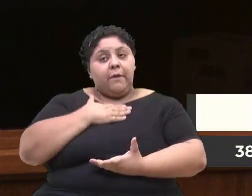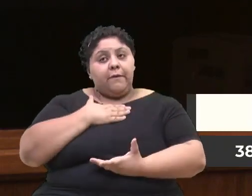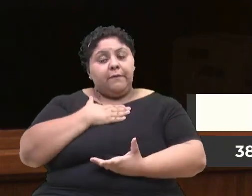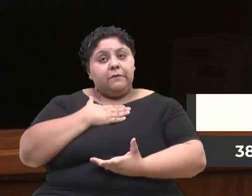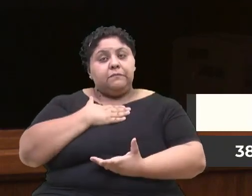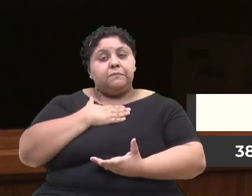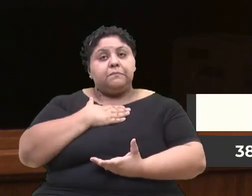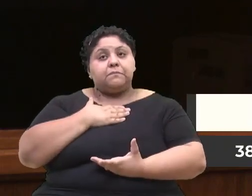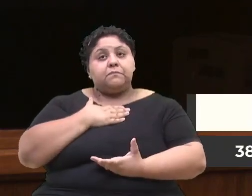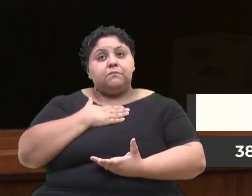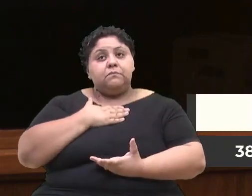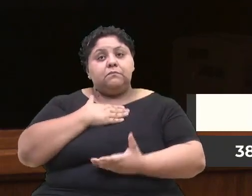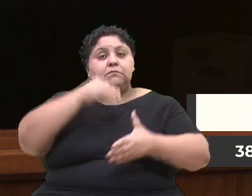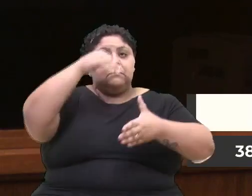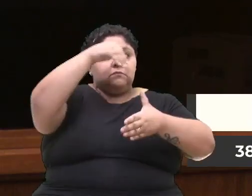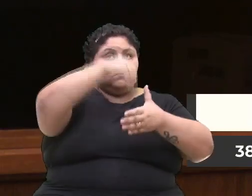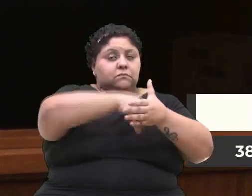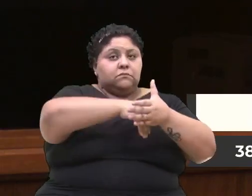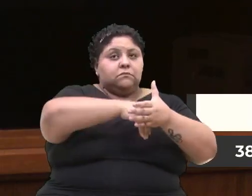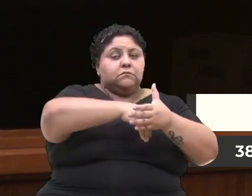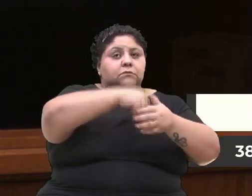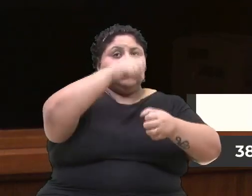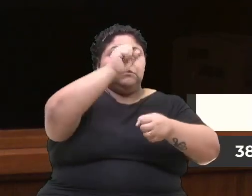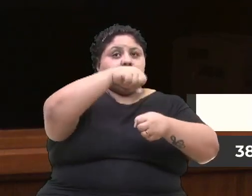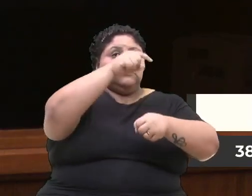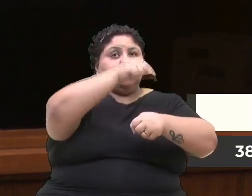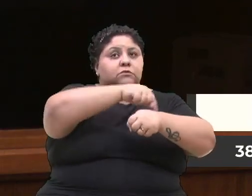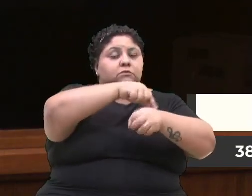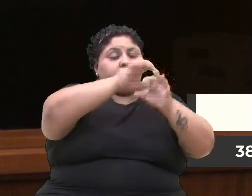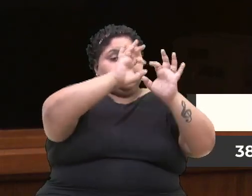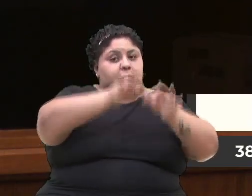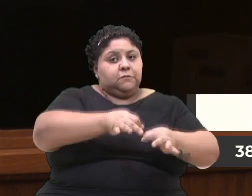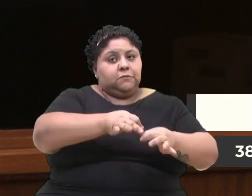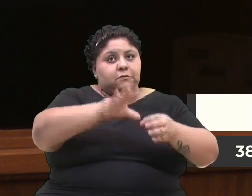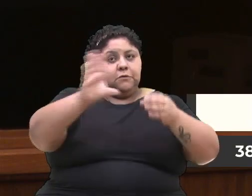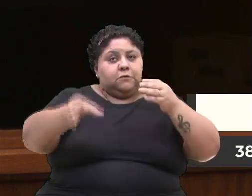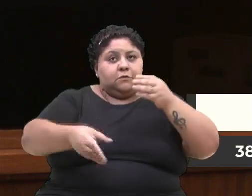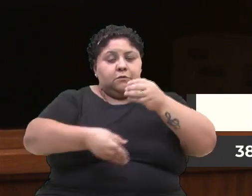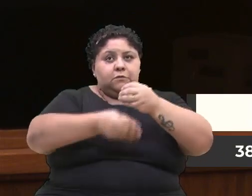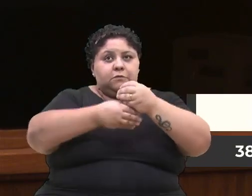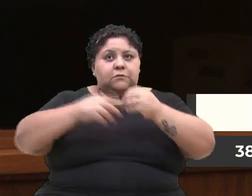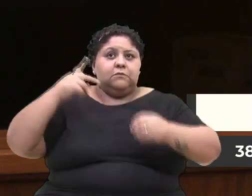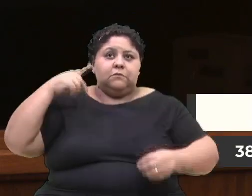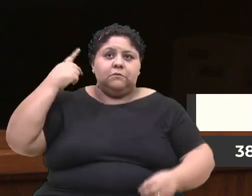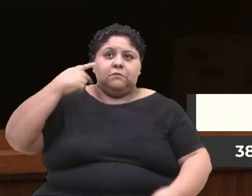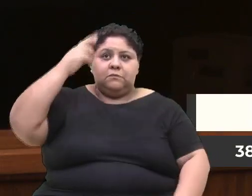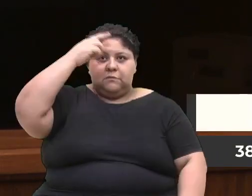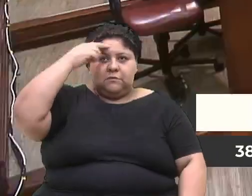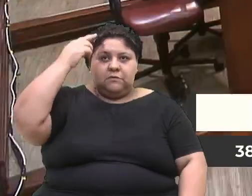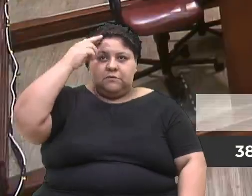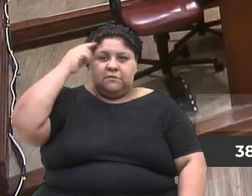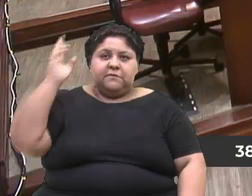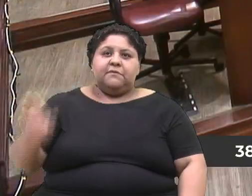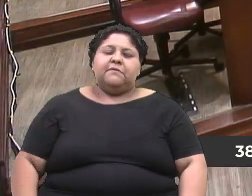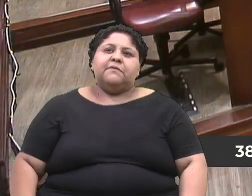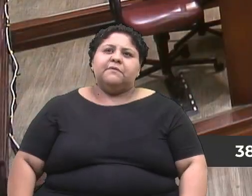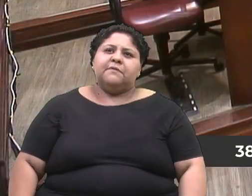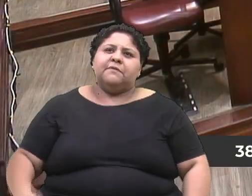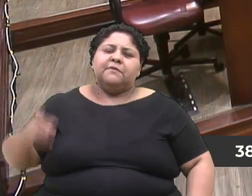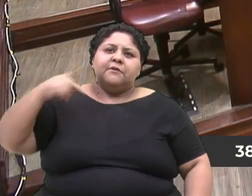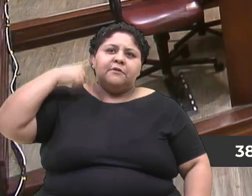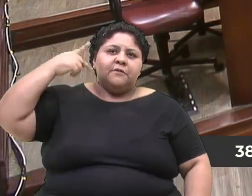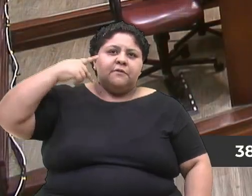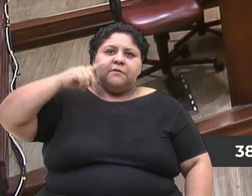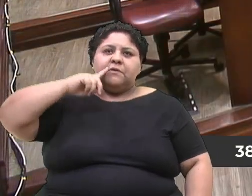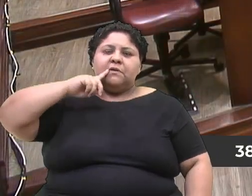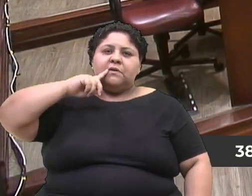eu votarei favorável no momento. Sua parte, vereador Rafael, depois me devolva, por favor. Vereadora Rose, eu